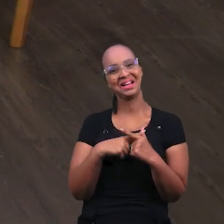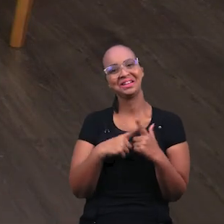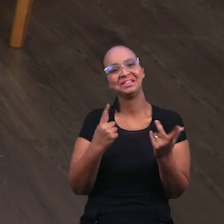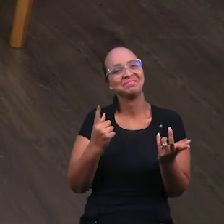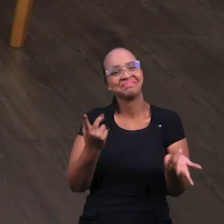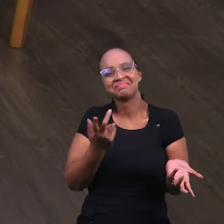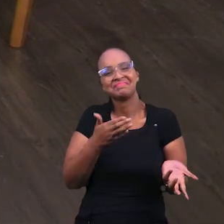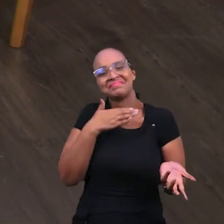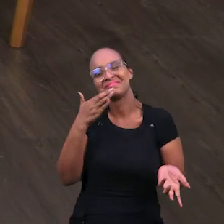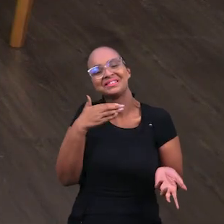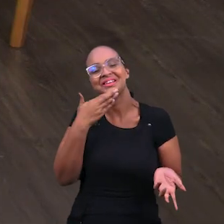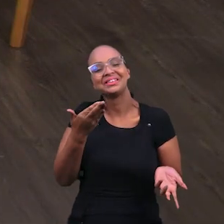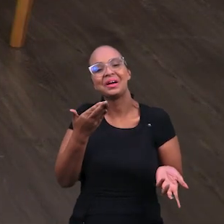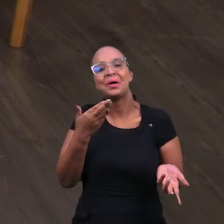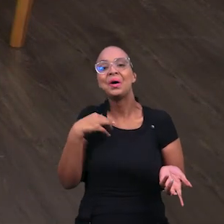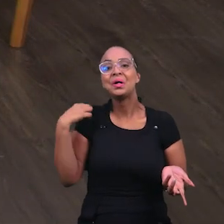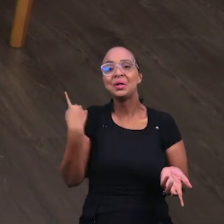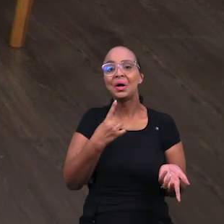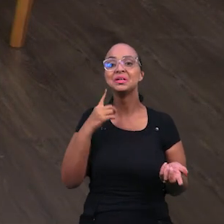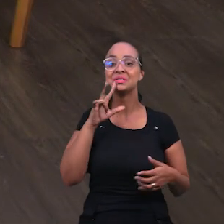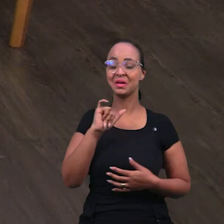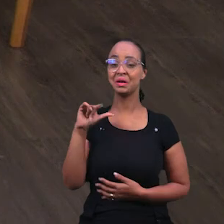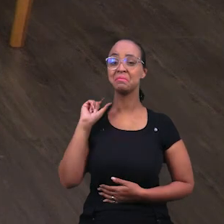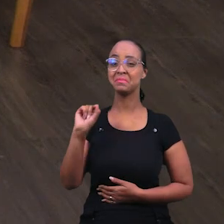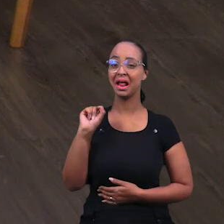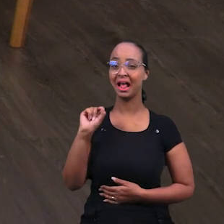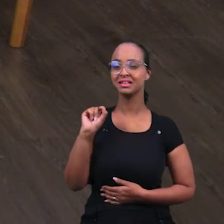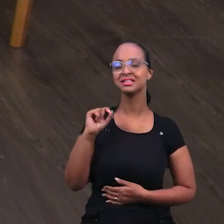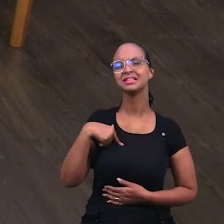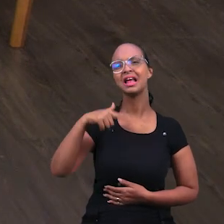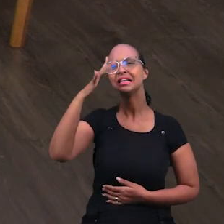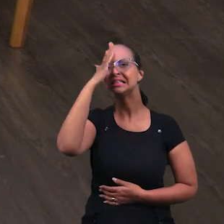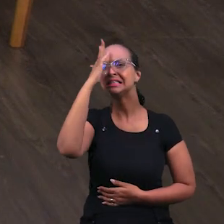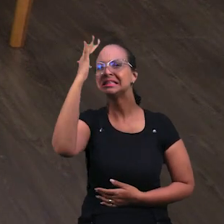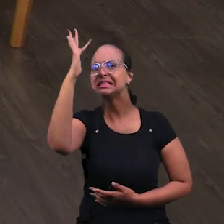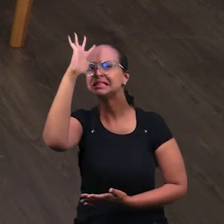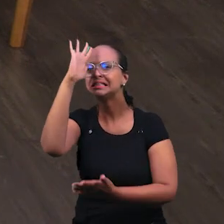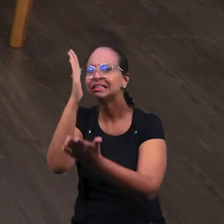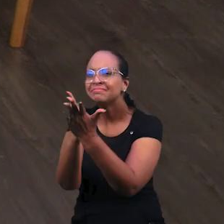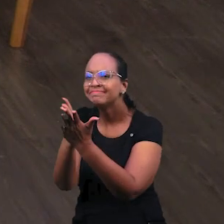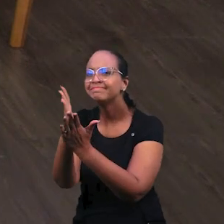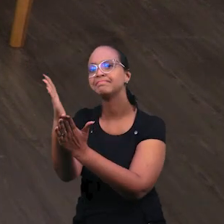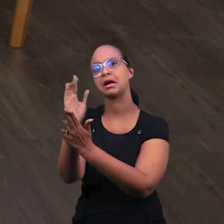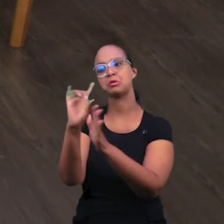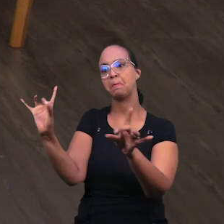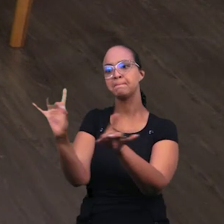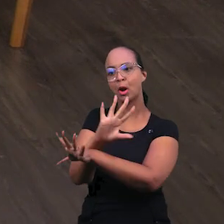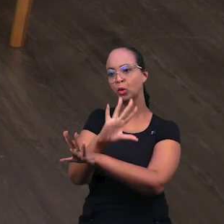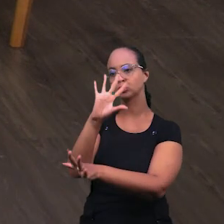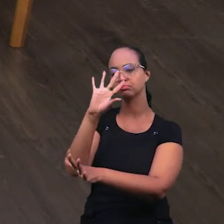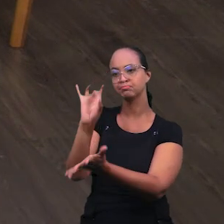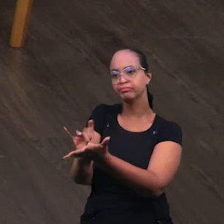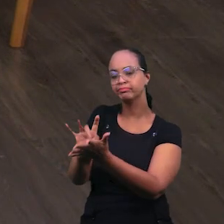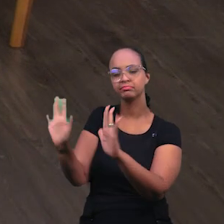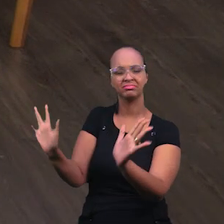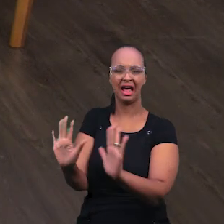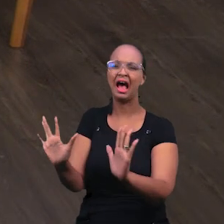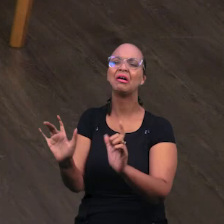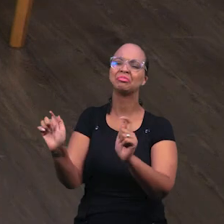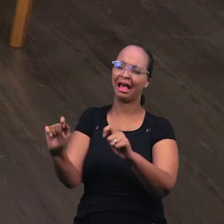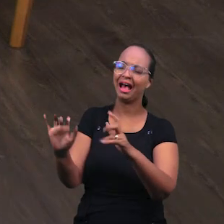não tem como a gente, assim, nós vamos por uma linha de pensamento, Sim. mas nada é determinado, né?